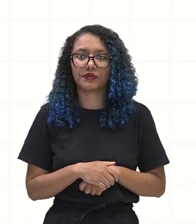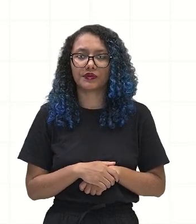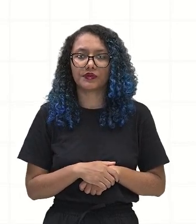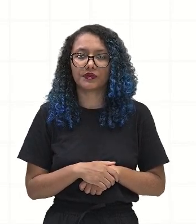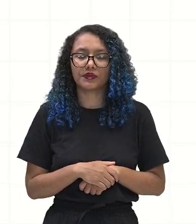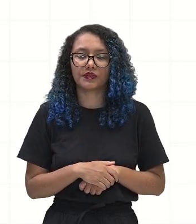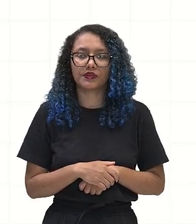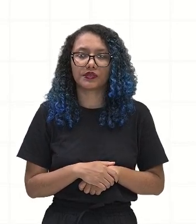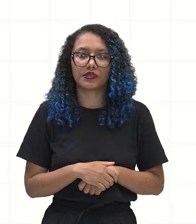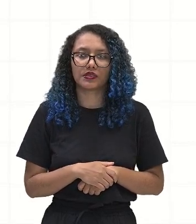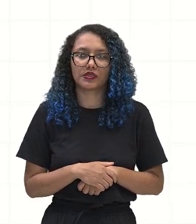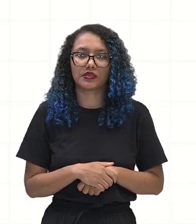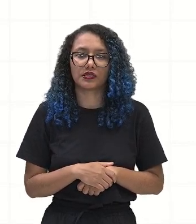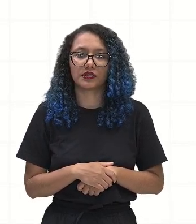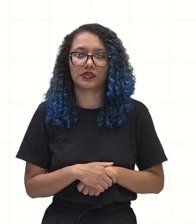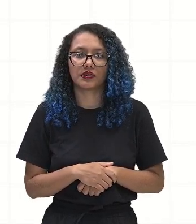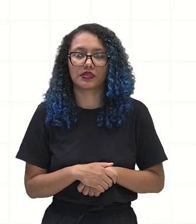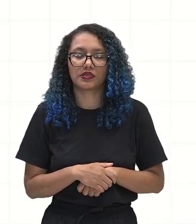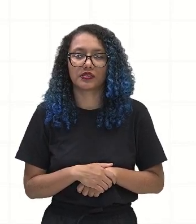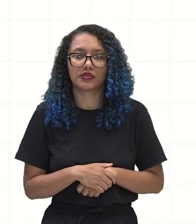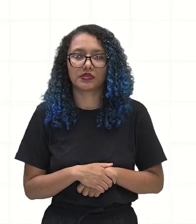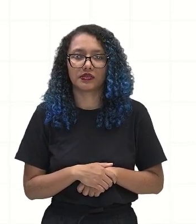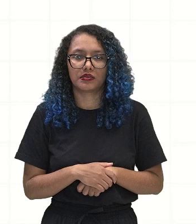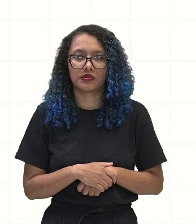já foi. Ok.